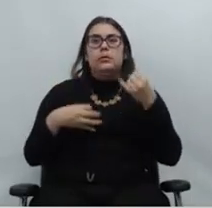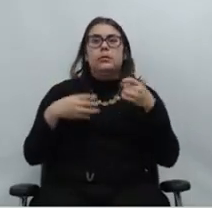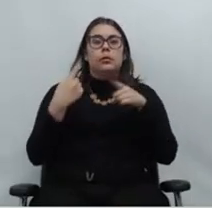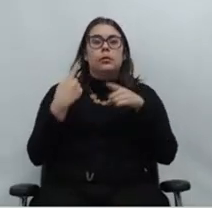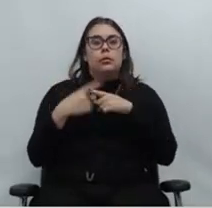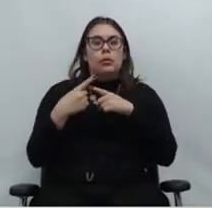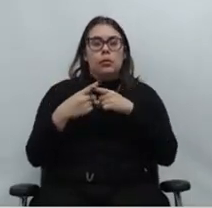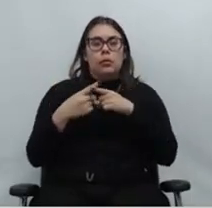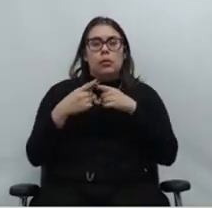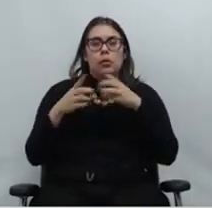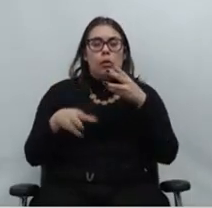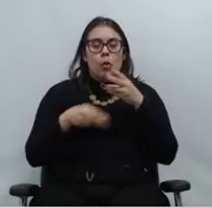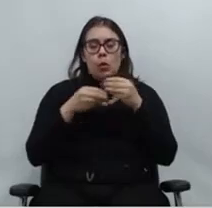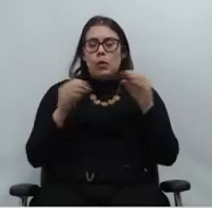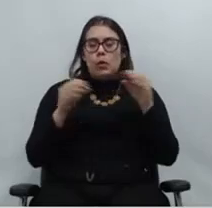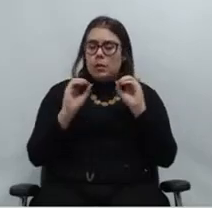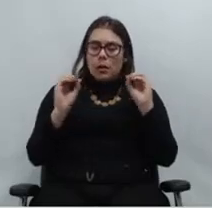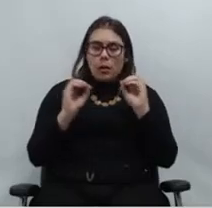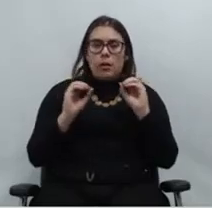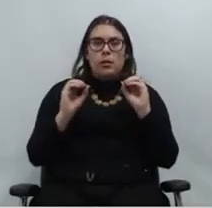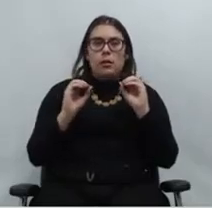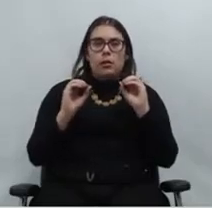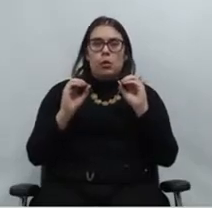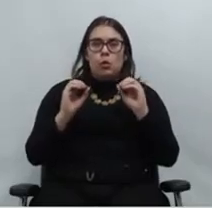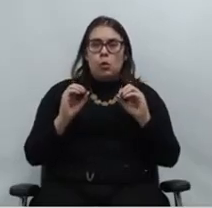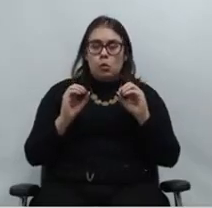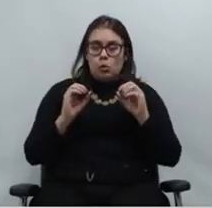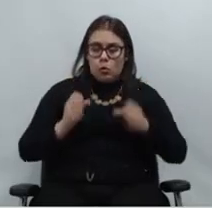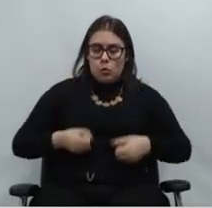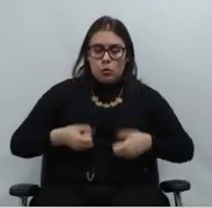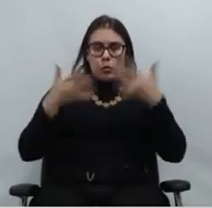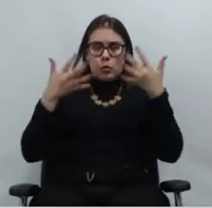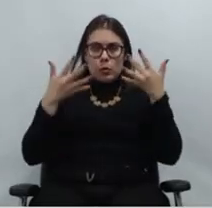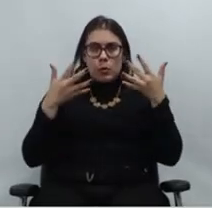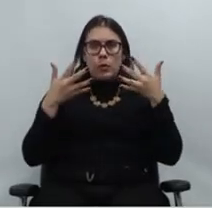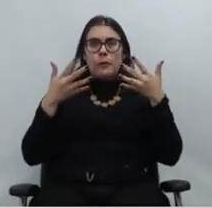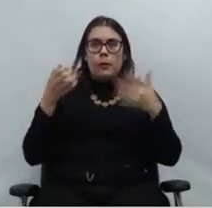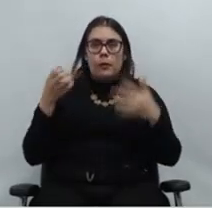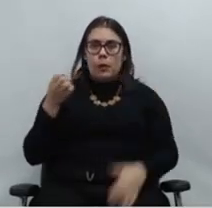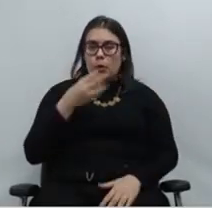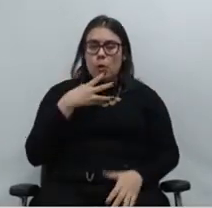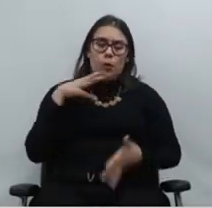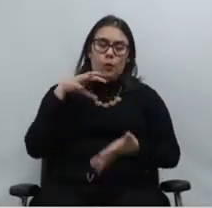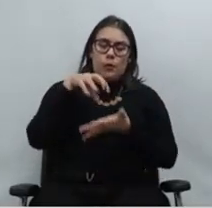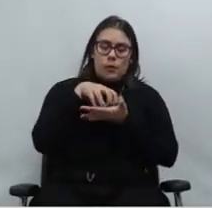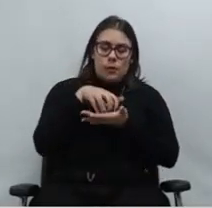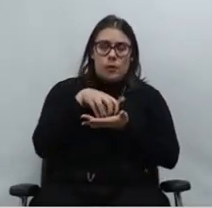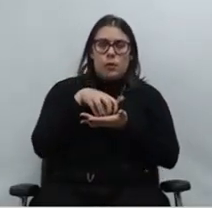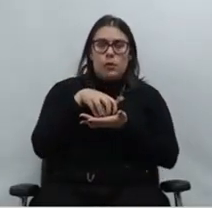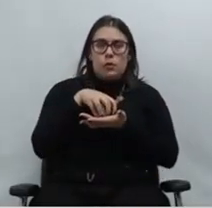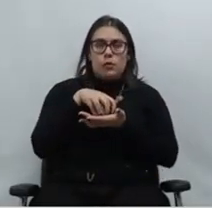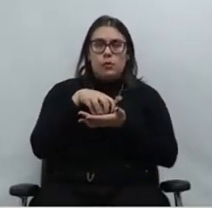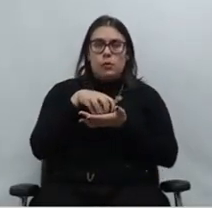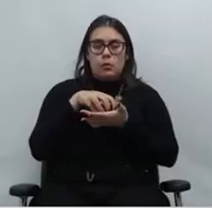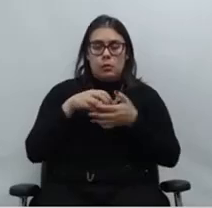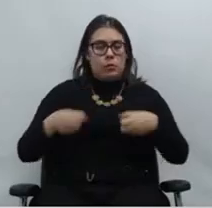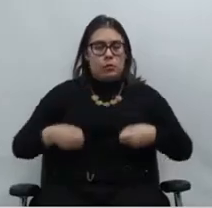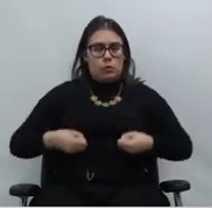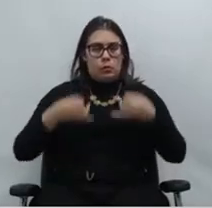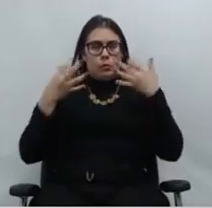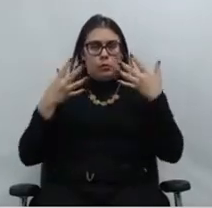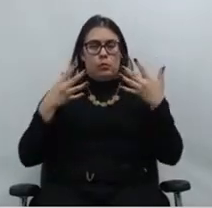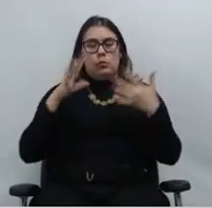não inclusão no orçamento da EDEP deste ano dos custos com a nova sede, né, dos custos de despesa com a nova sede.